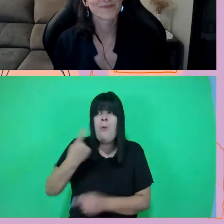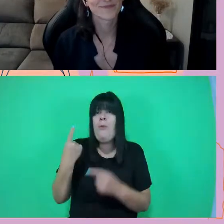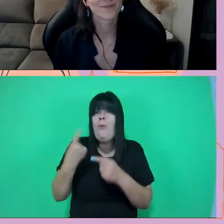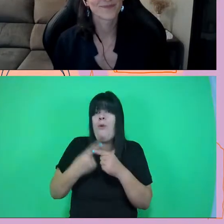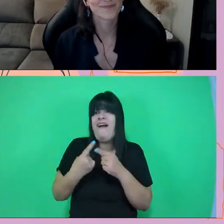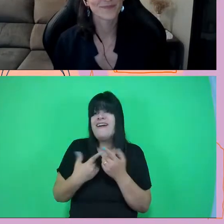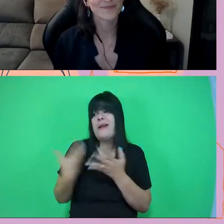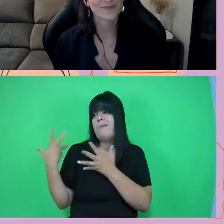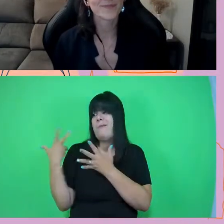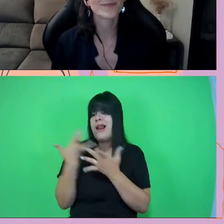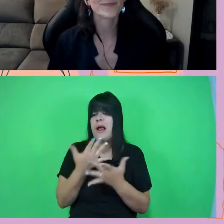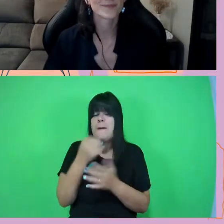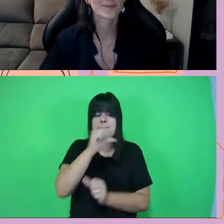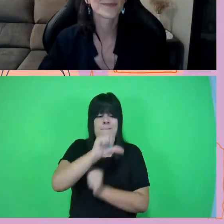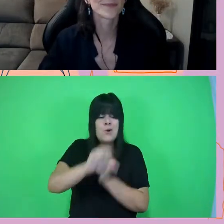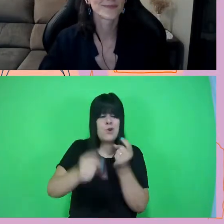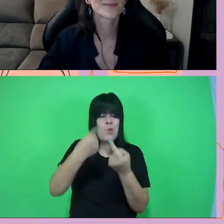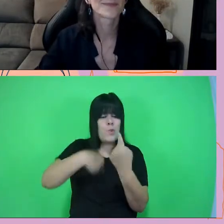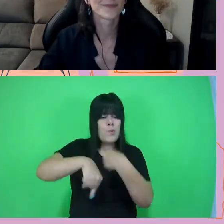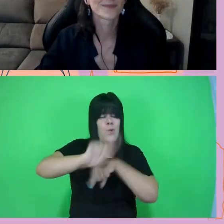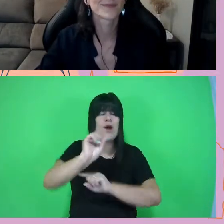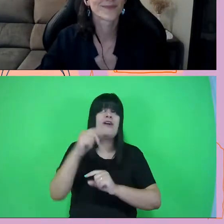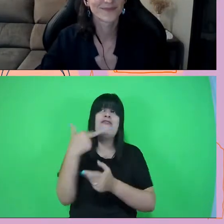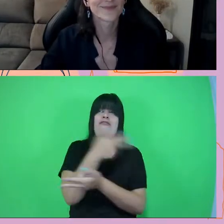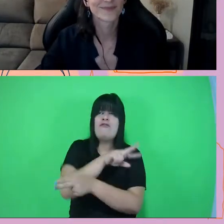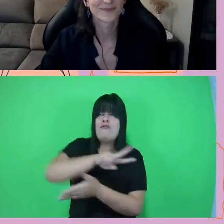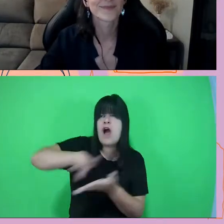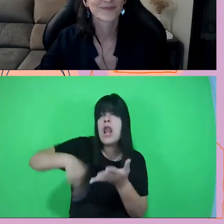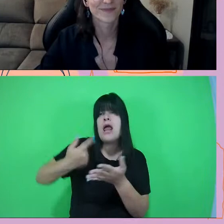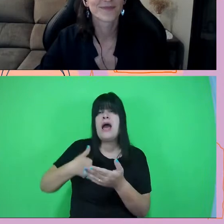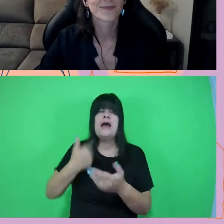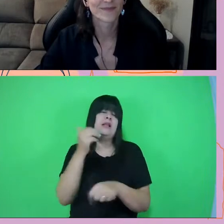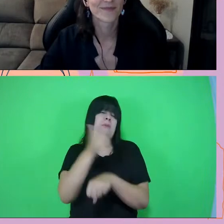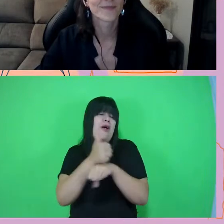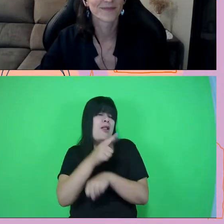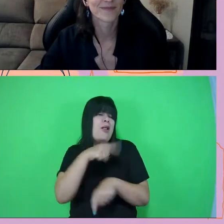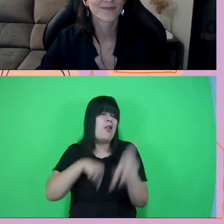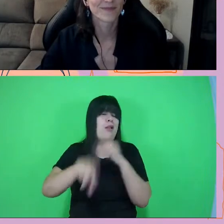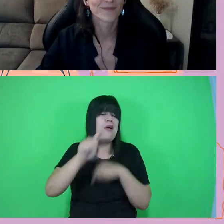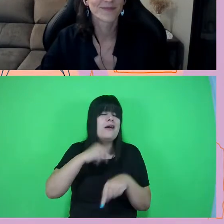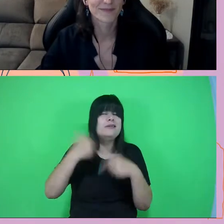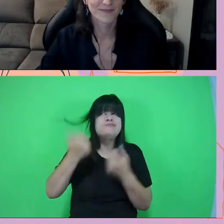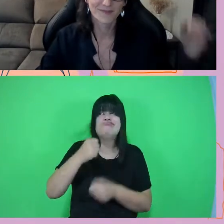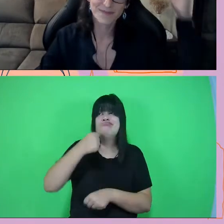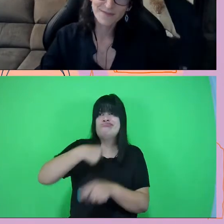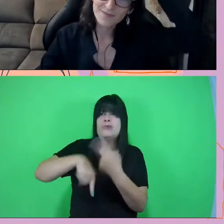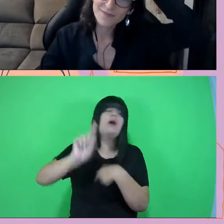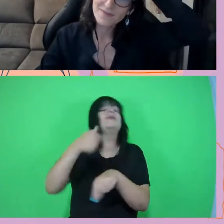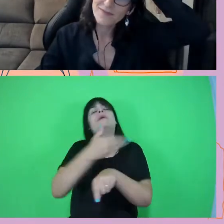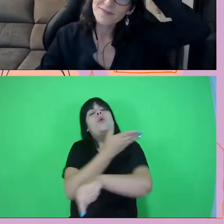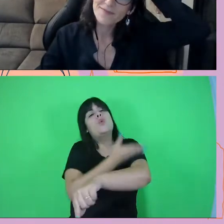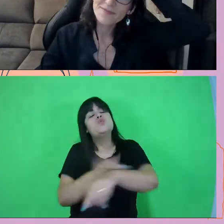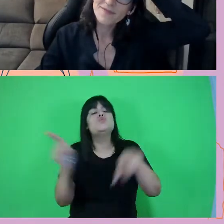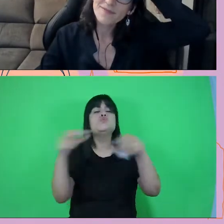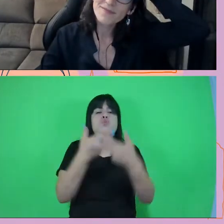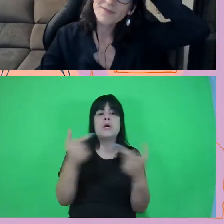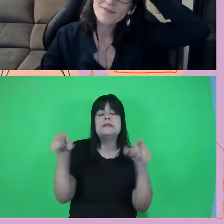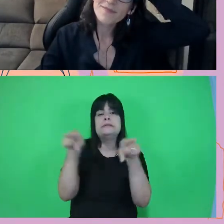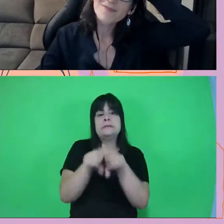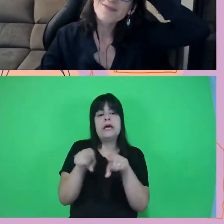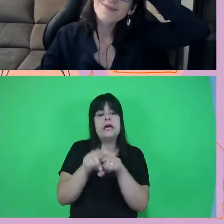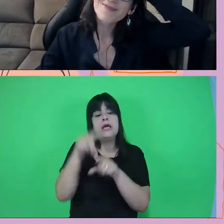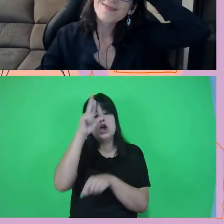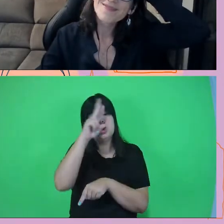a minha trajetória e tudo que eu vim escolhendo para fazer como profissão e também como hábitos, né? Sou historiadora